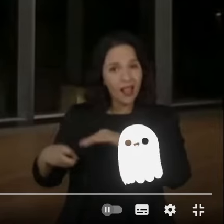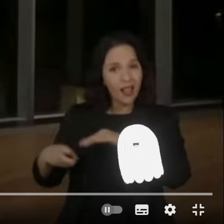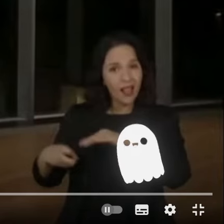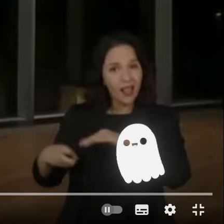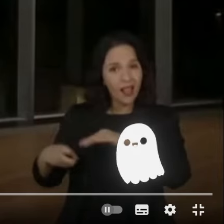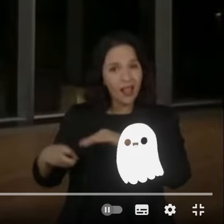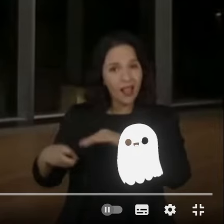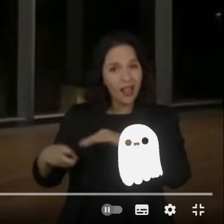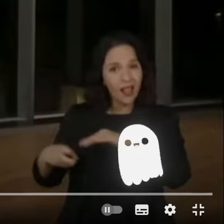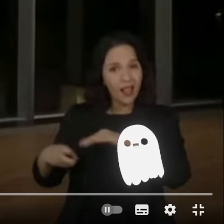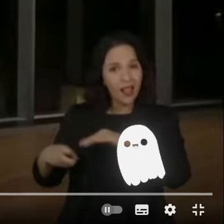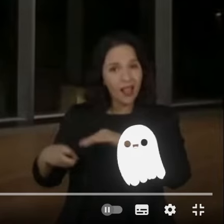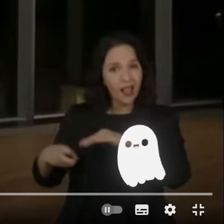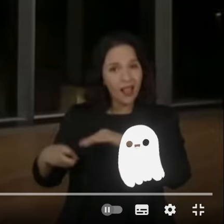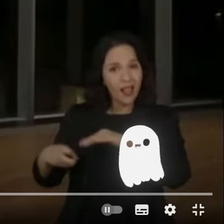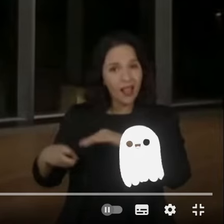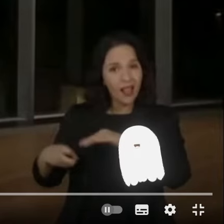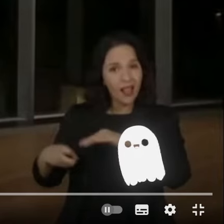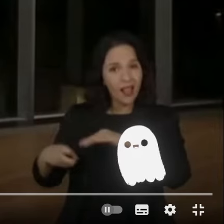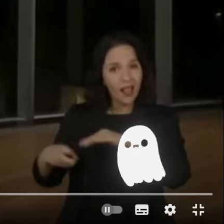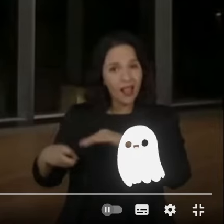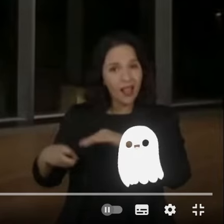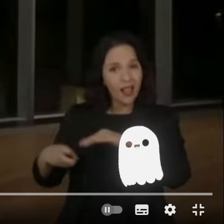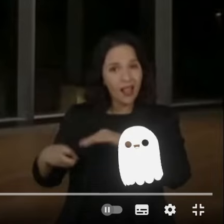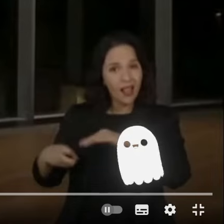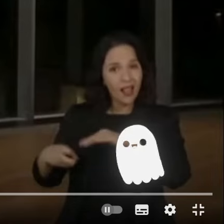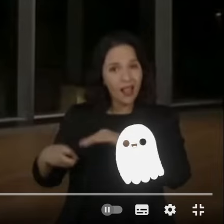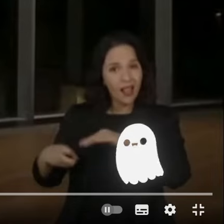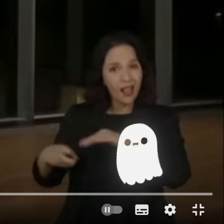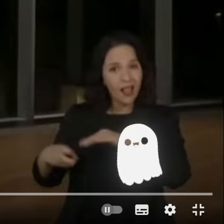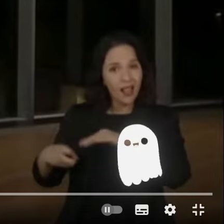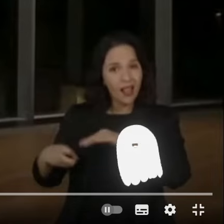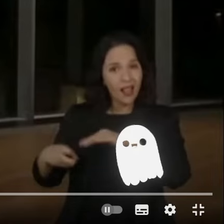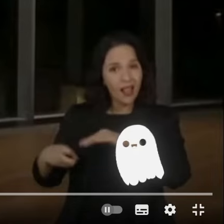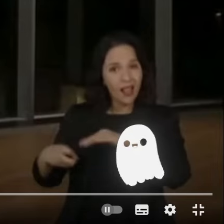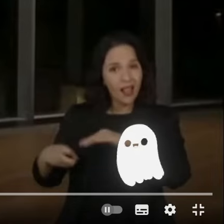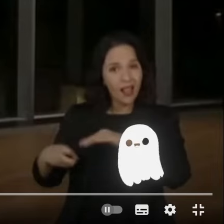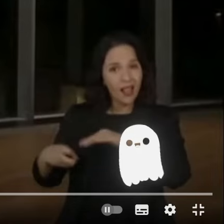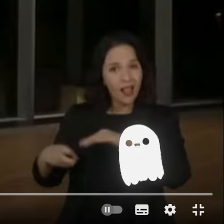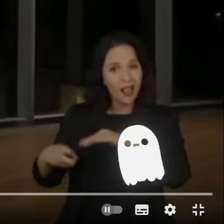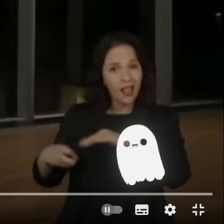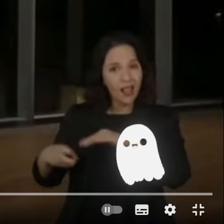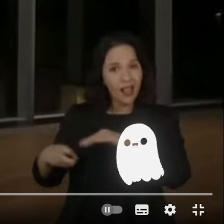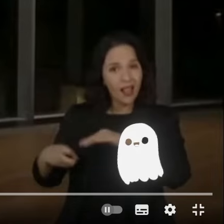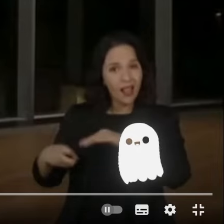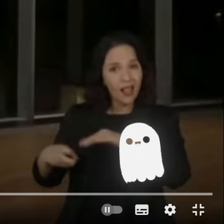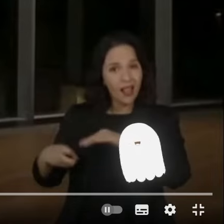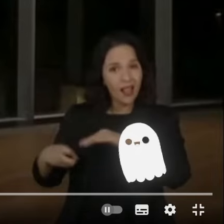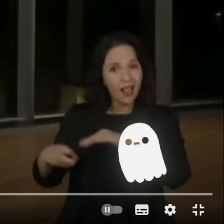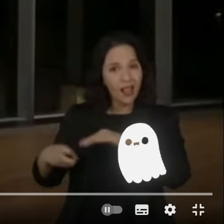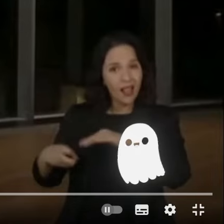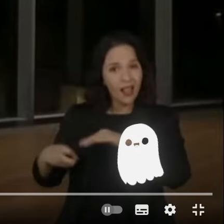o VHS escondido. Os nossos pais falaram que não era pra gente assistir. Eu